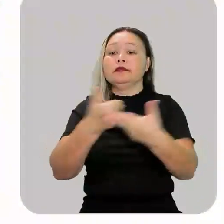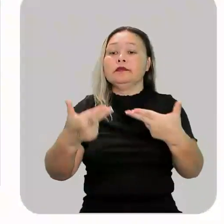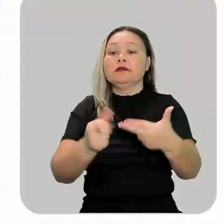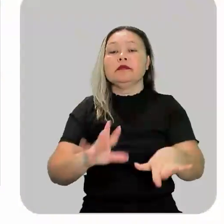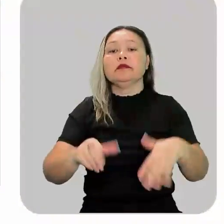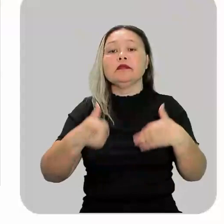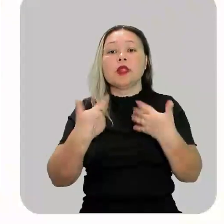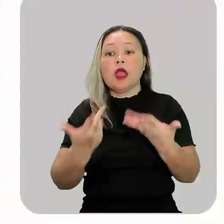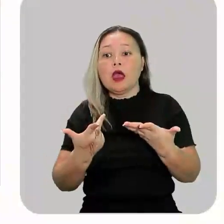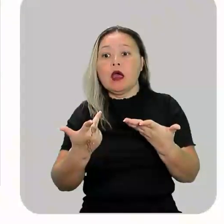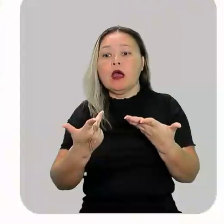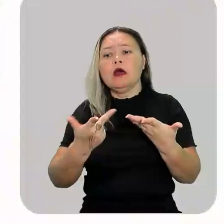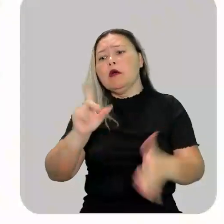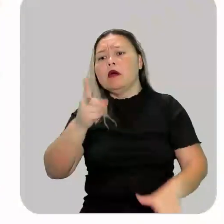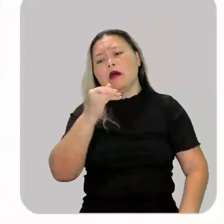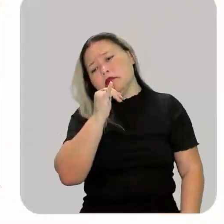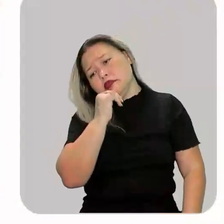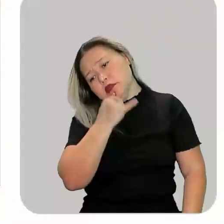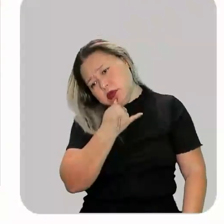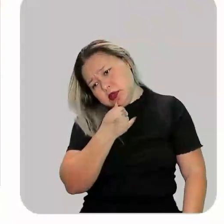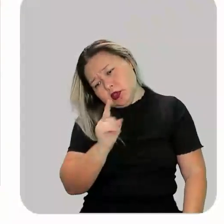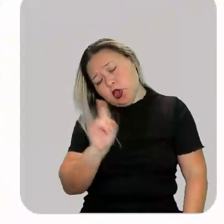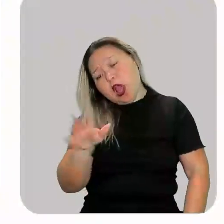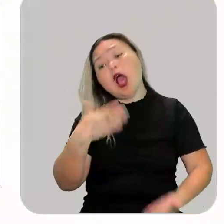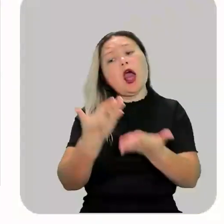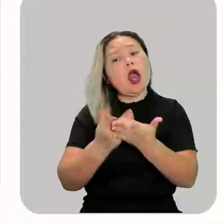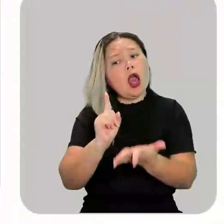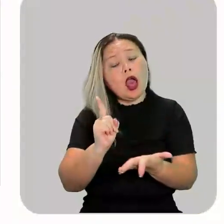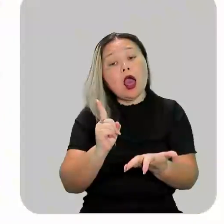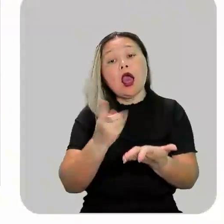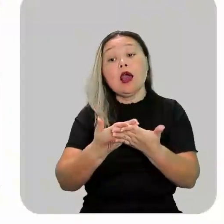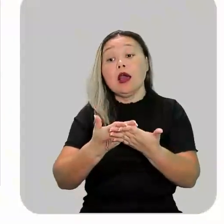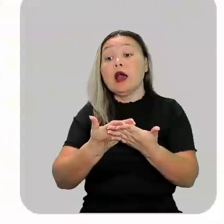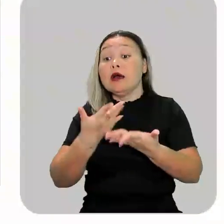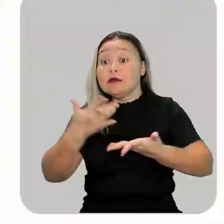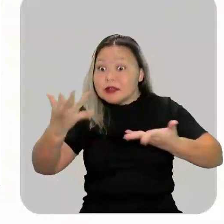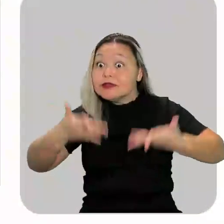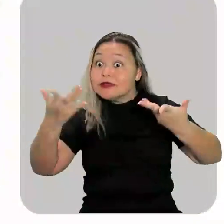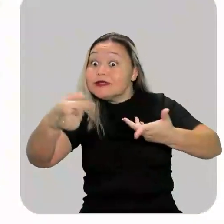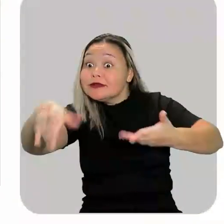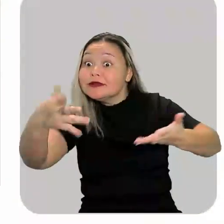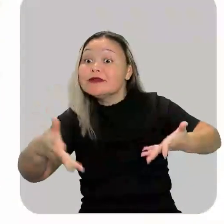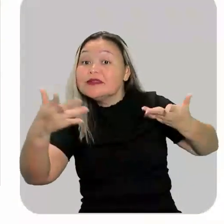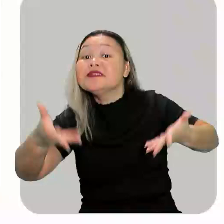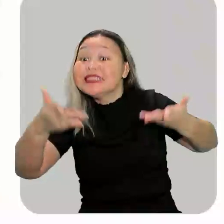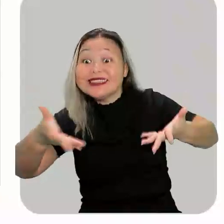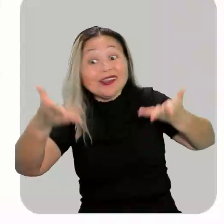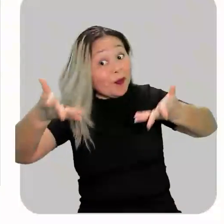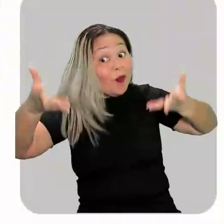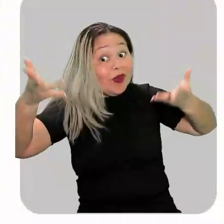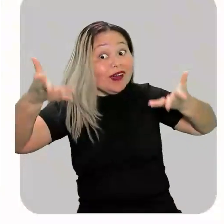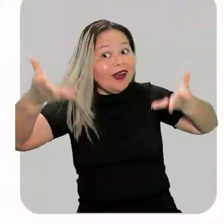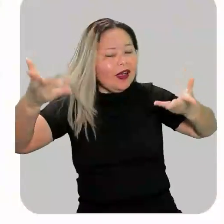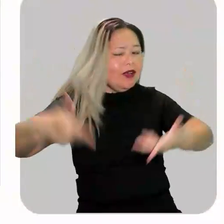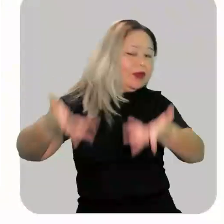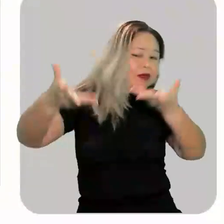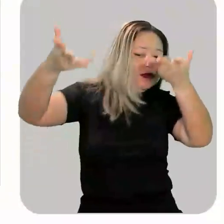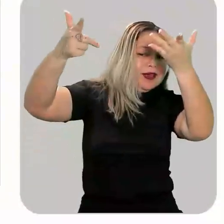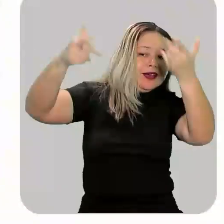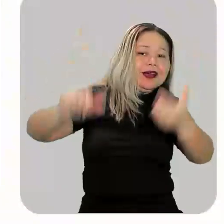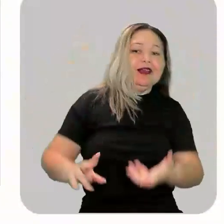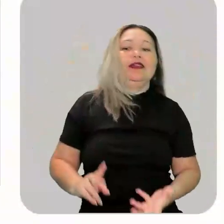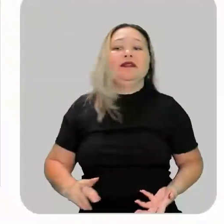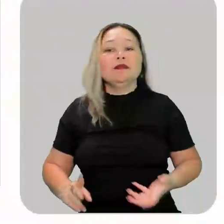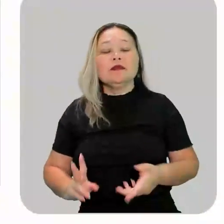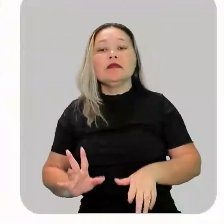para não deixar vocês muito tristes, tá? Porque a aula de hoje é essa, é de dar aquela motivação para aula vocês animada, estudarem. animada.